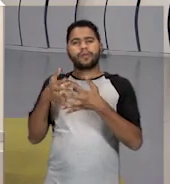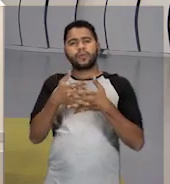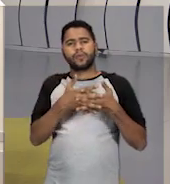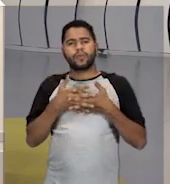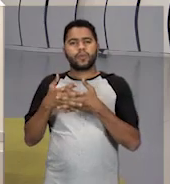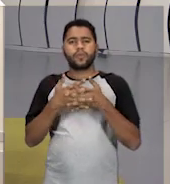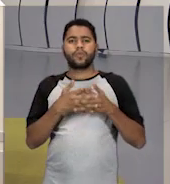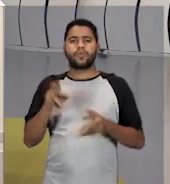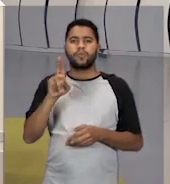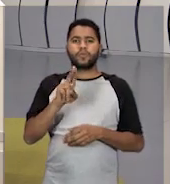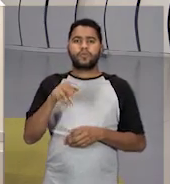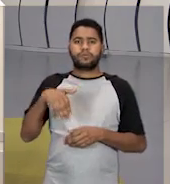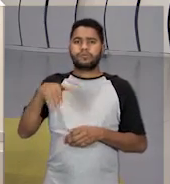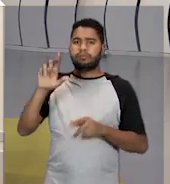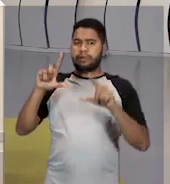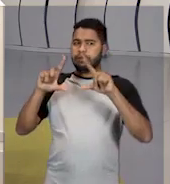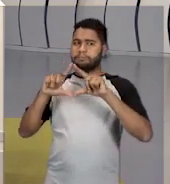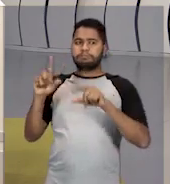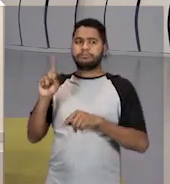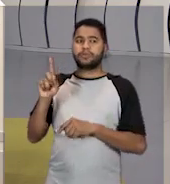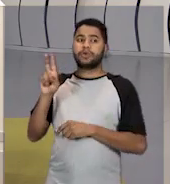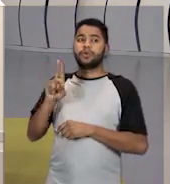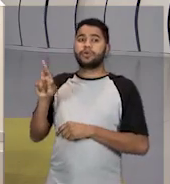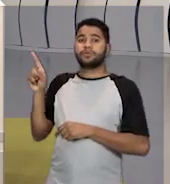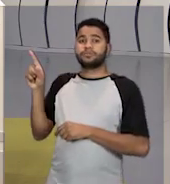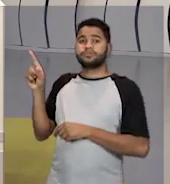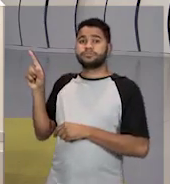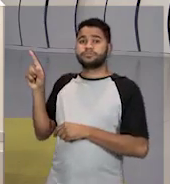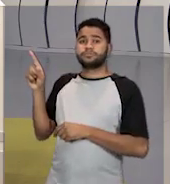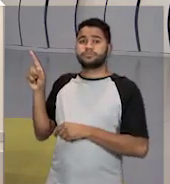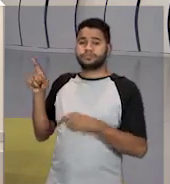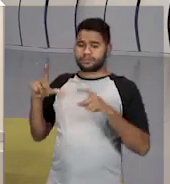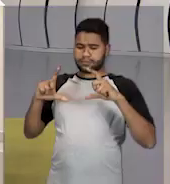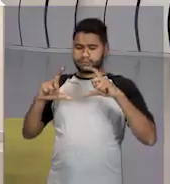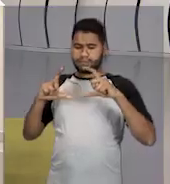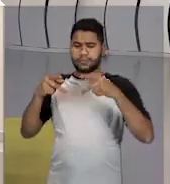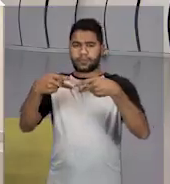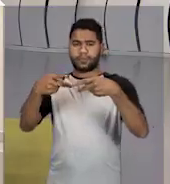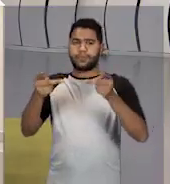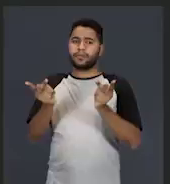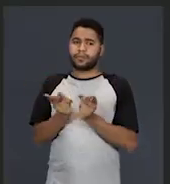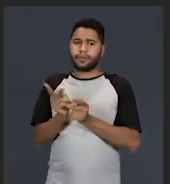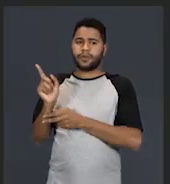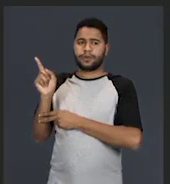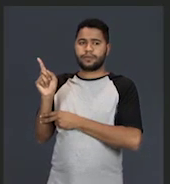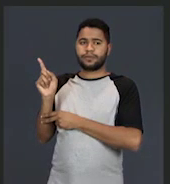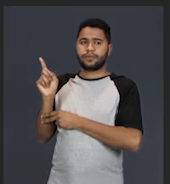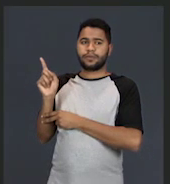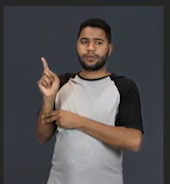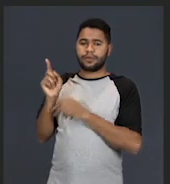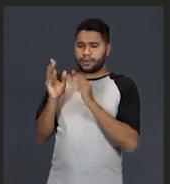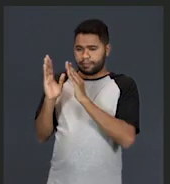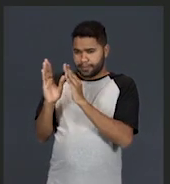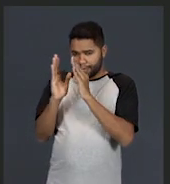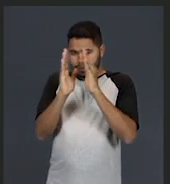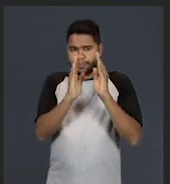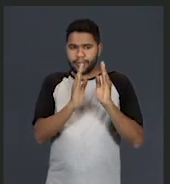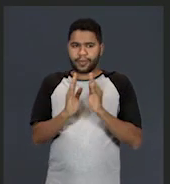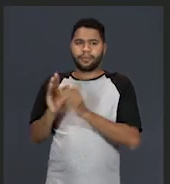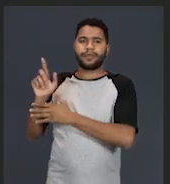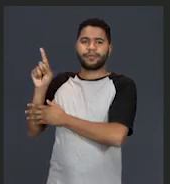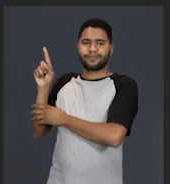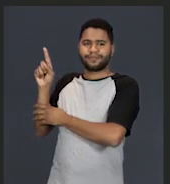mais a pirâmide, eles usam um prato, que é o My Plate, tá? Esse prato aqui dividido em porções,